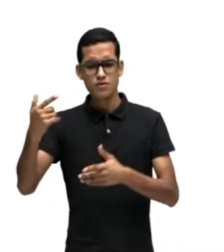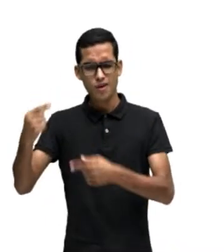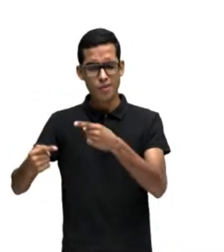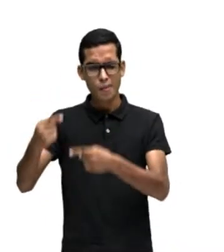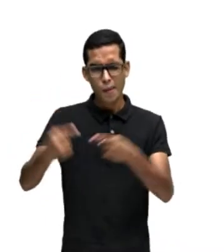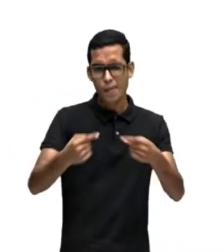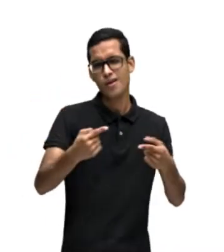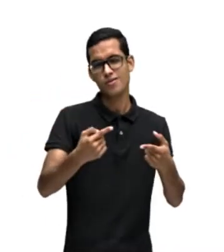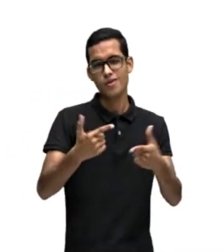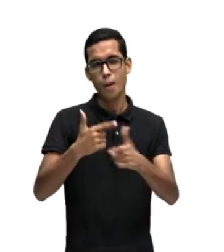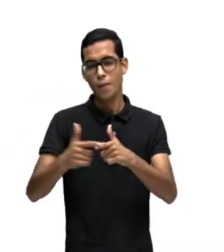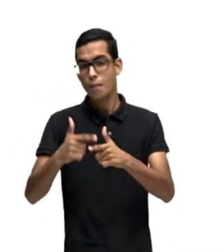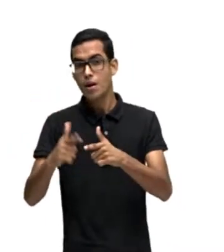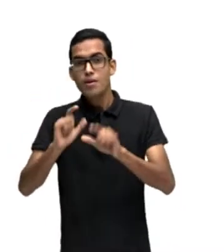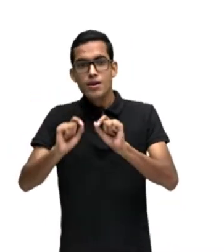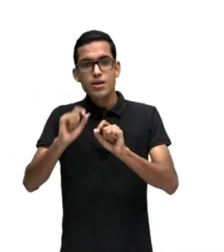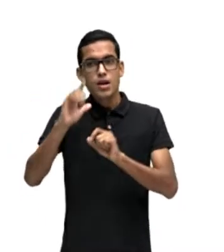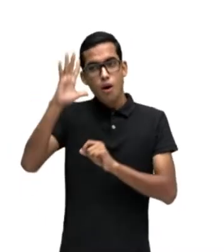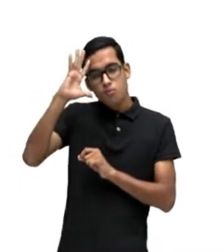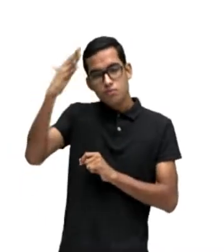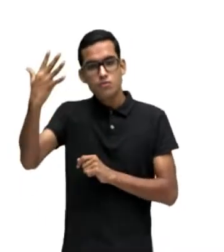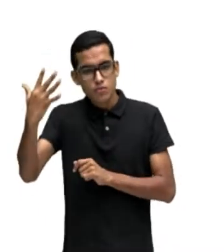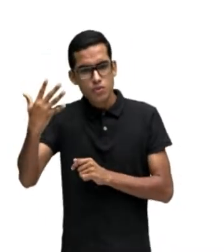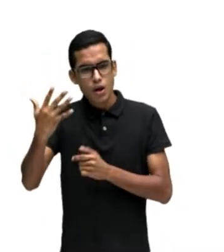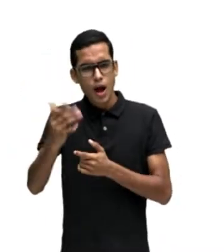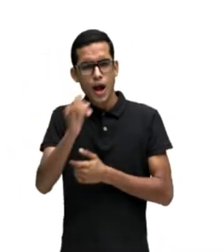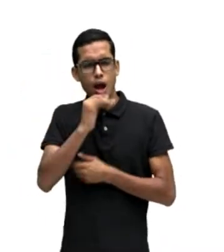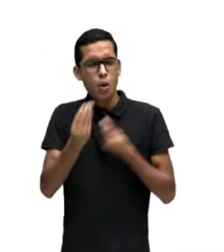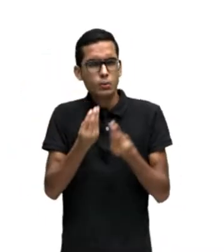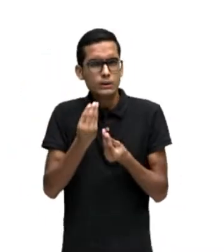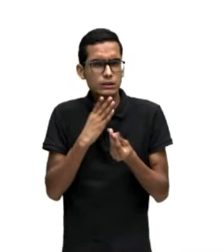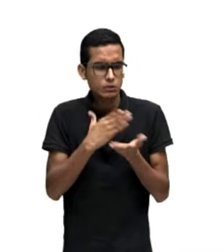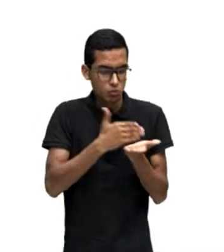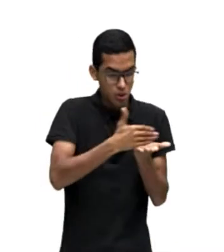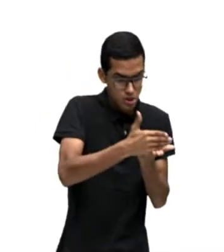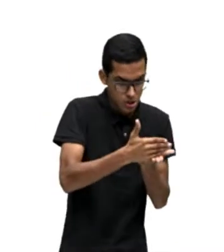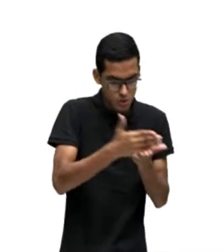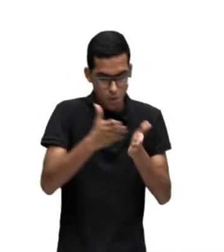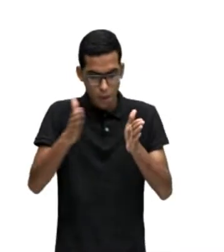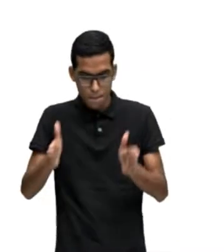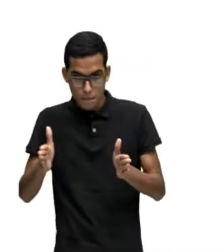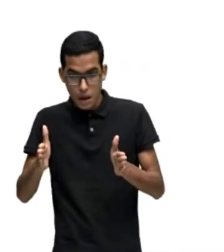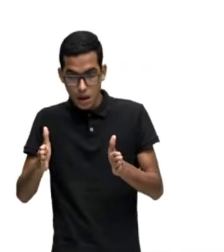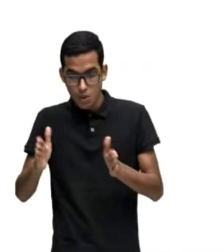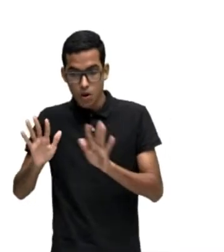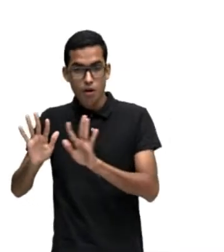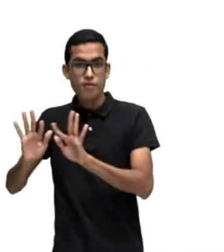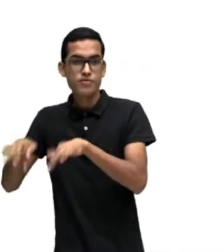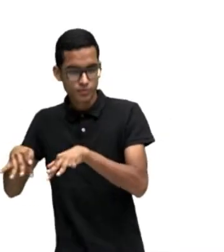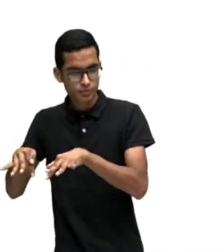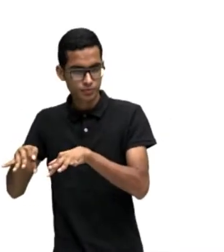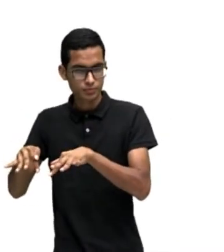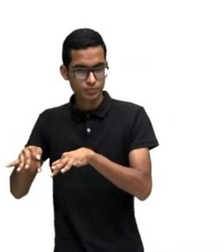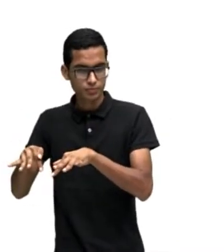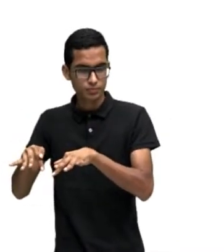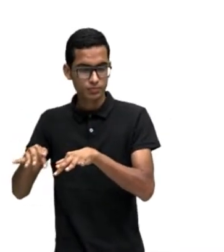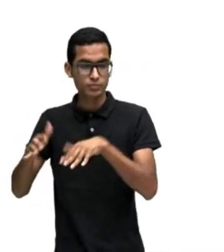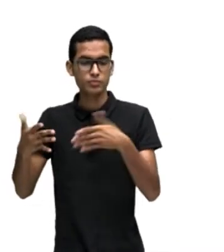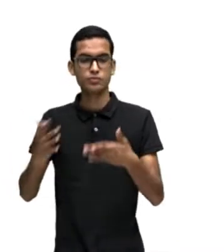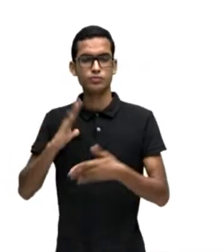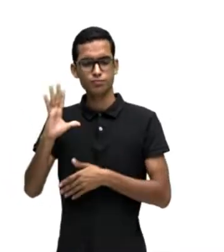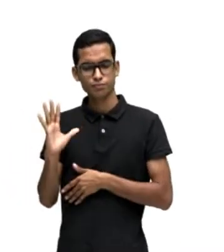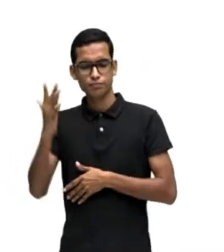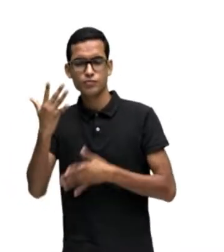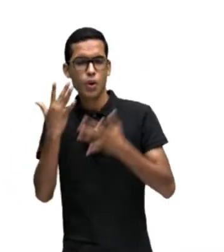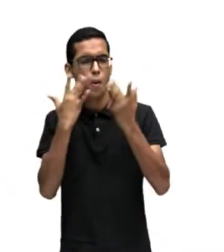um início, um meio e um fim. Né? Então, uma ação cênica, ela tem esses 3 elementos. Um